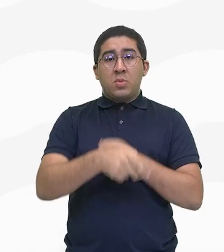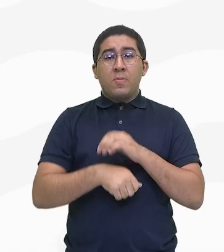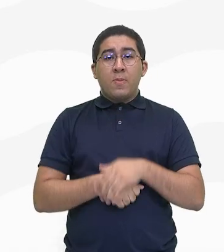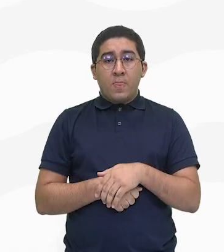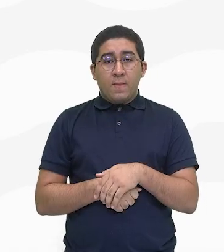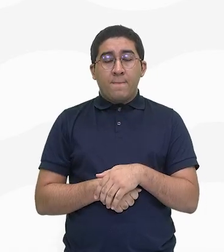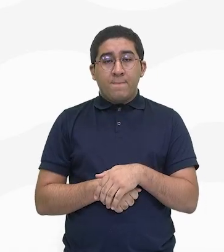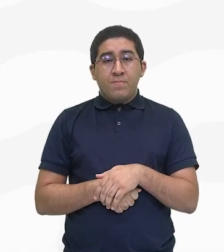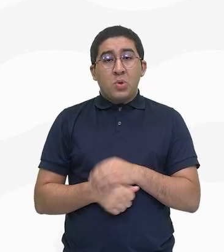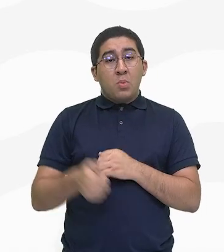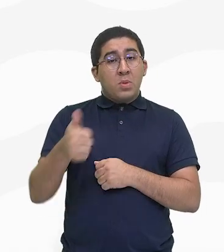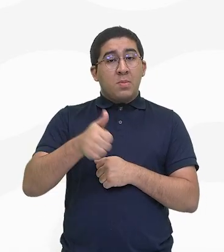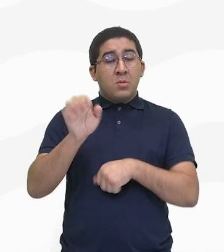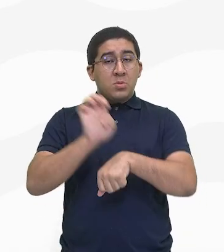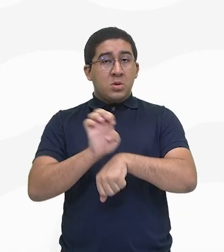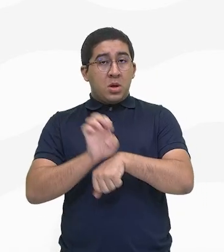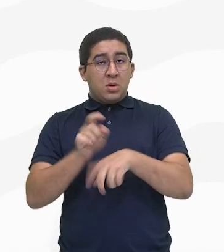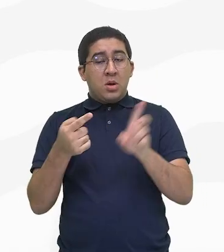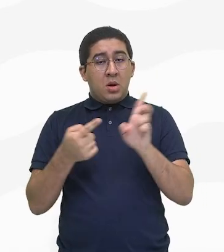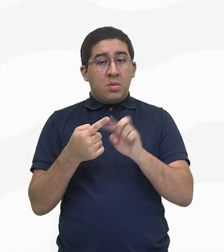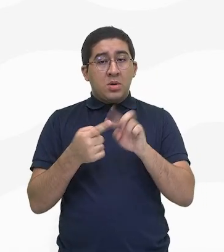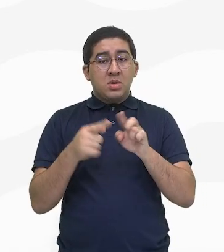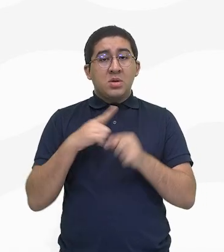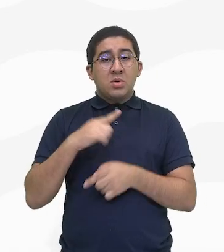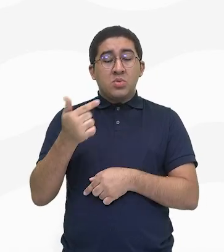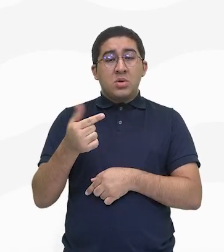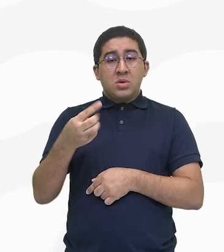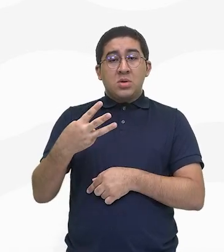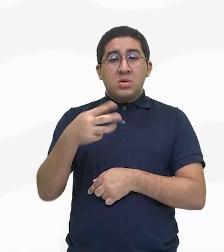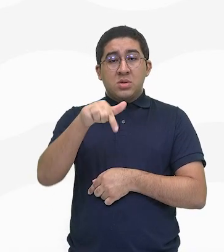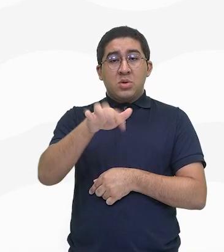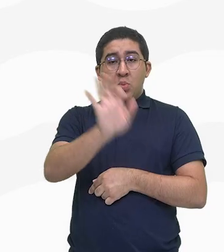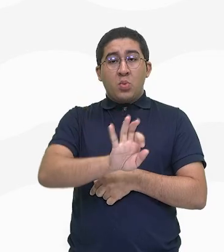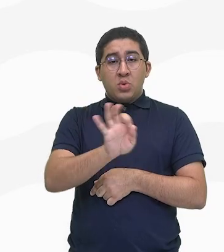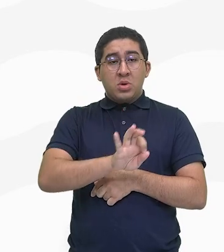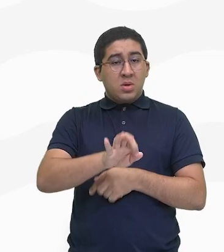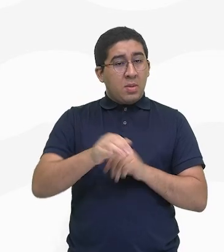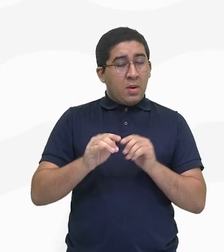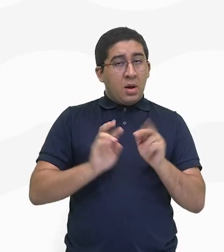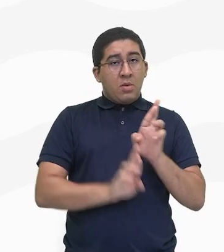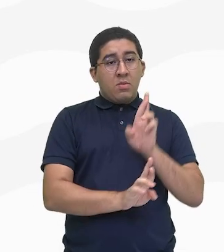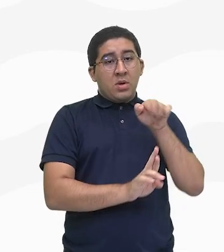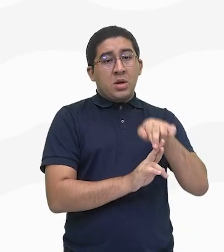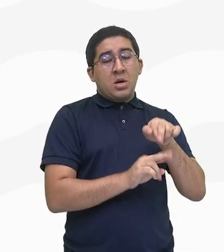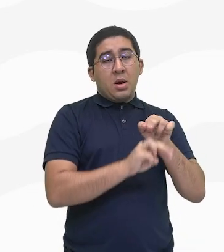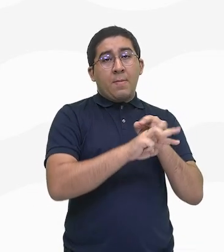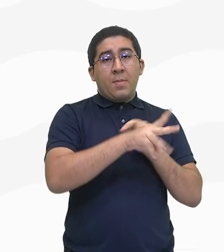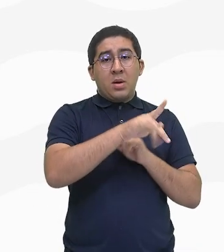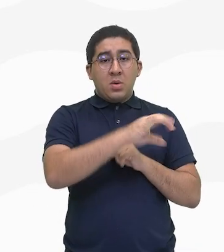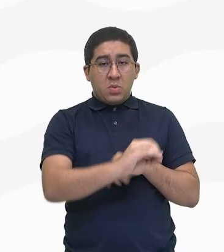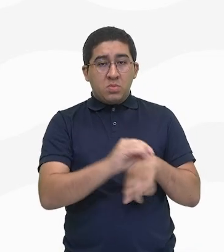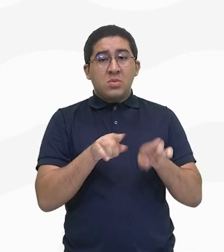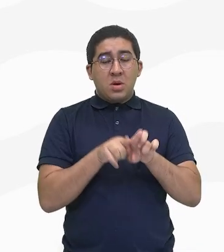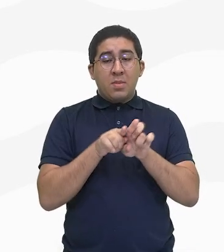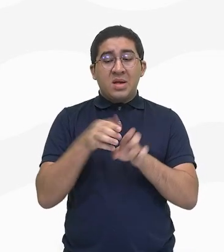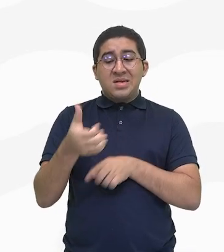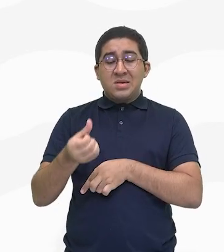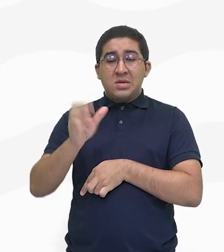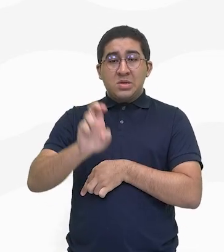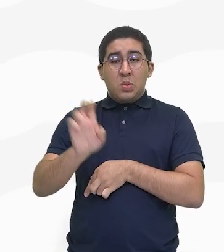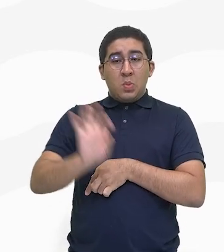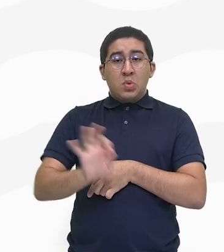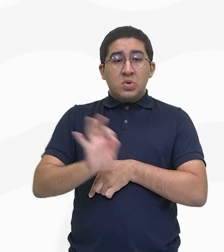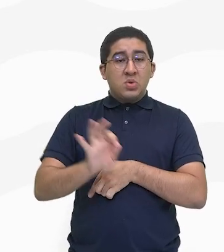237% em relação a maio de 2024. E também por responder por 65% de toda a área desmatada em maio